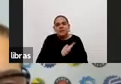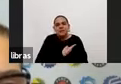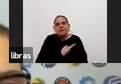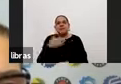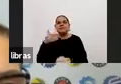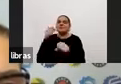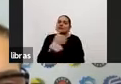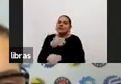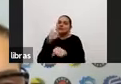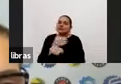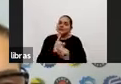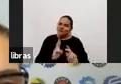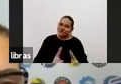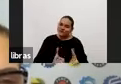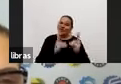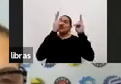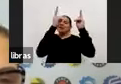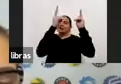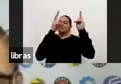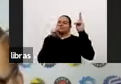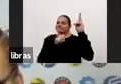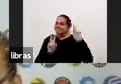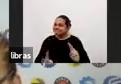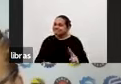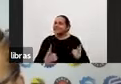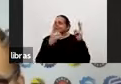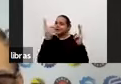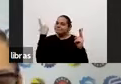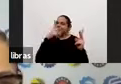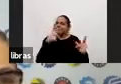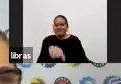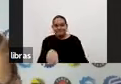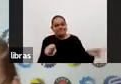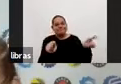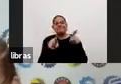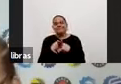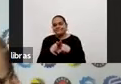participasse dessa vitória, né? Foi uma vitória, a gente ser reintegrado.